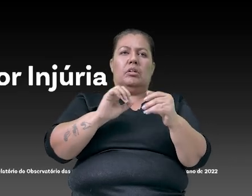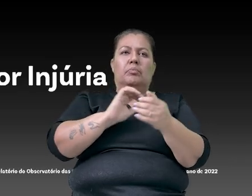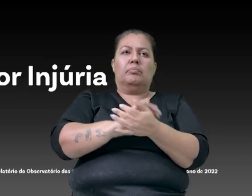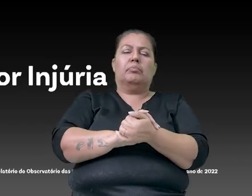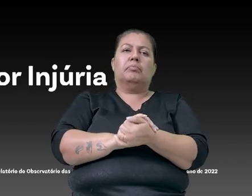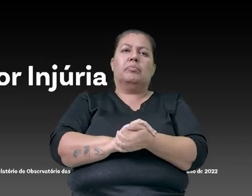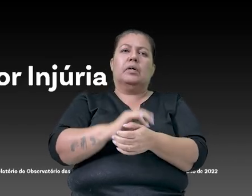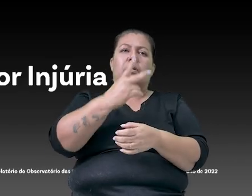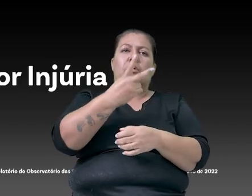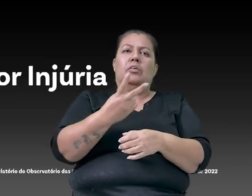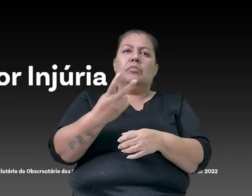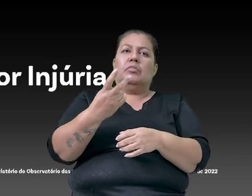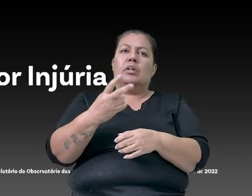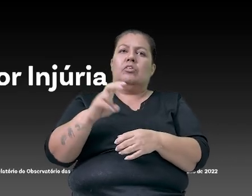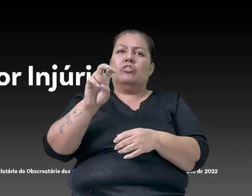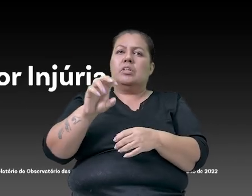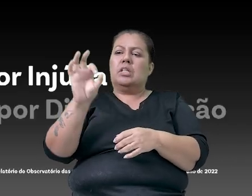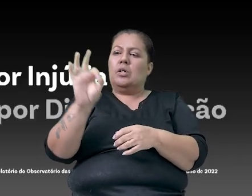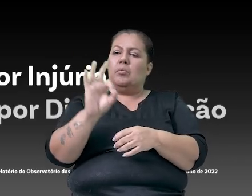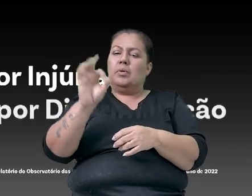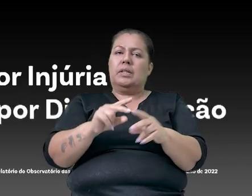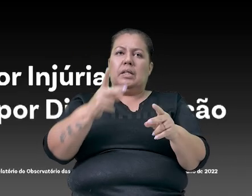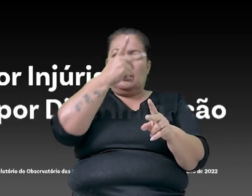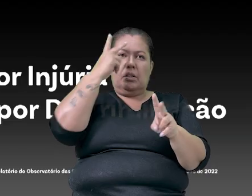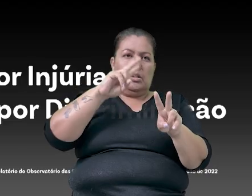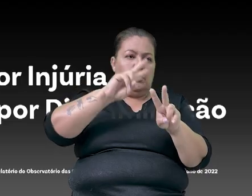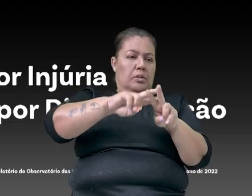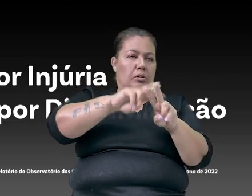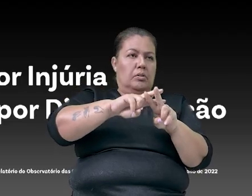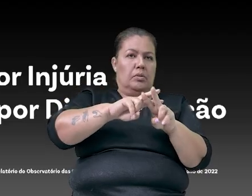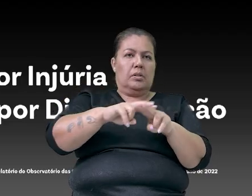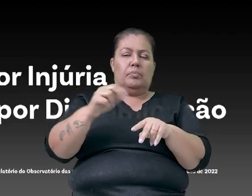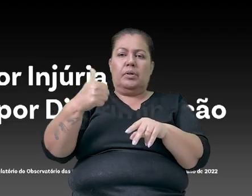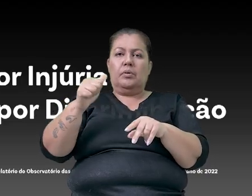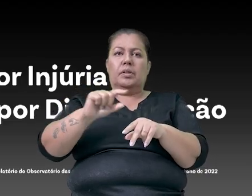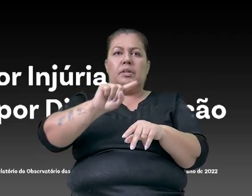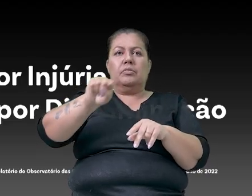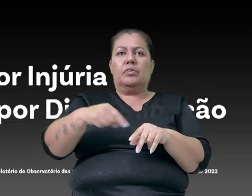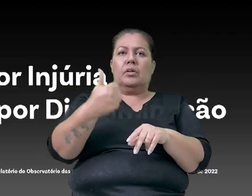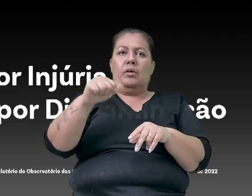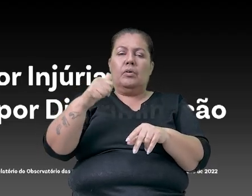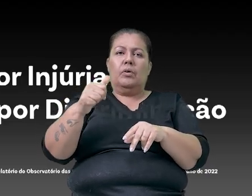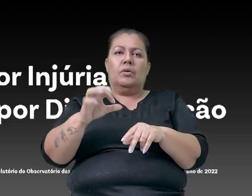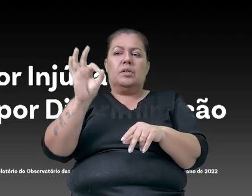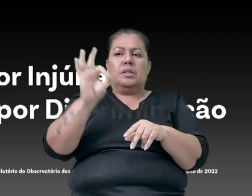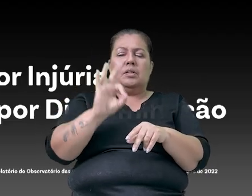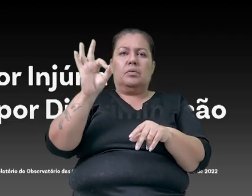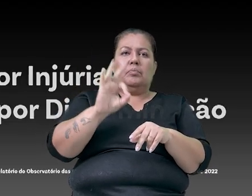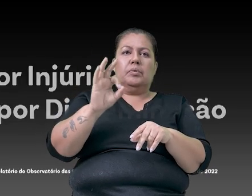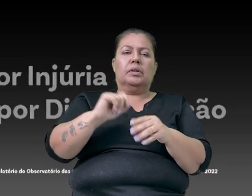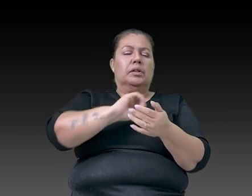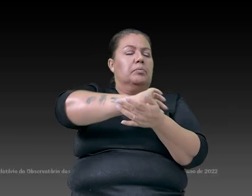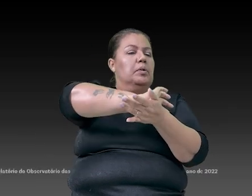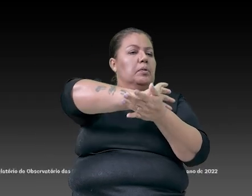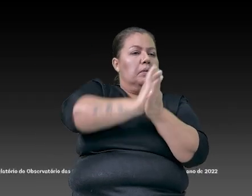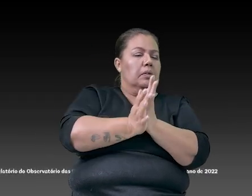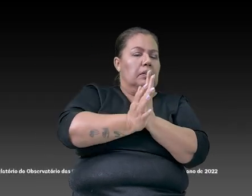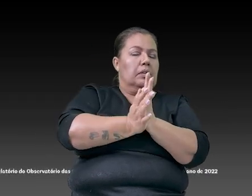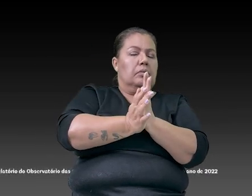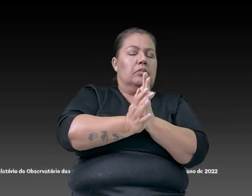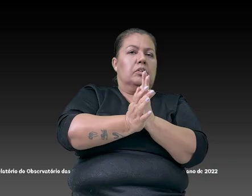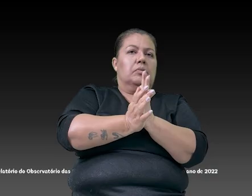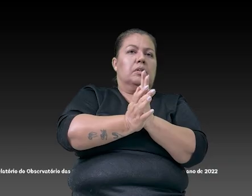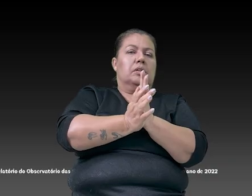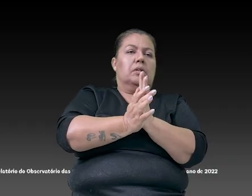para 25% dos condenados e para 11,11% pelo crime de discriminação. Entre